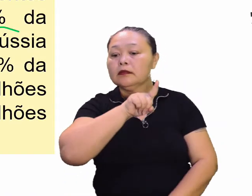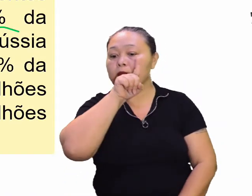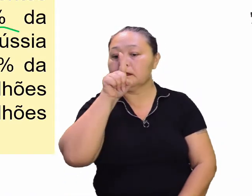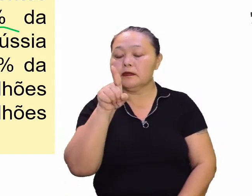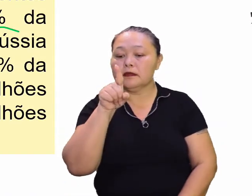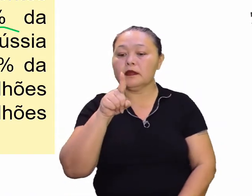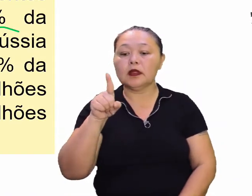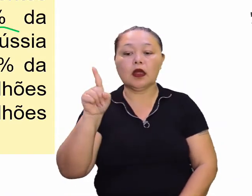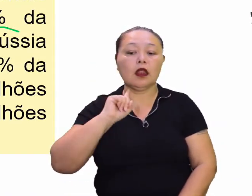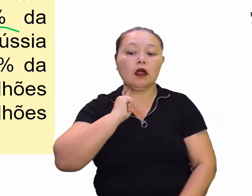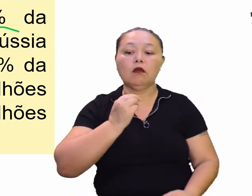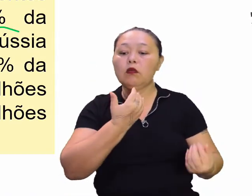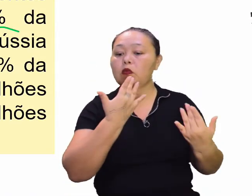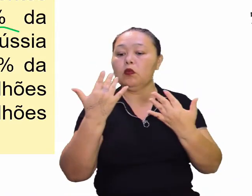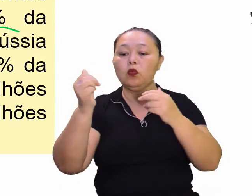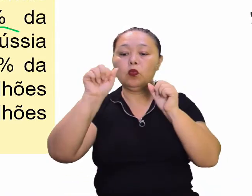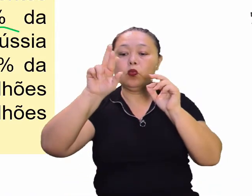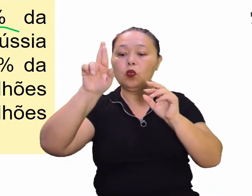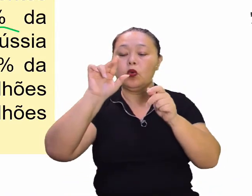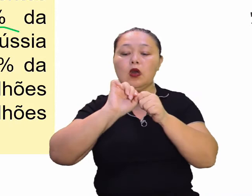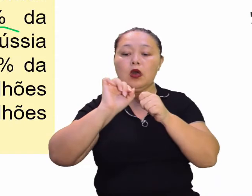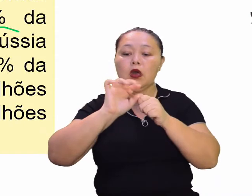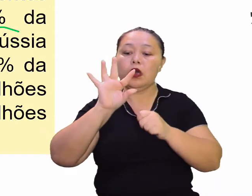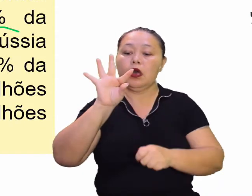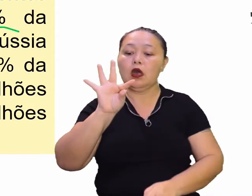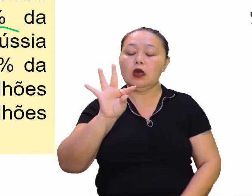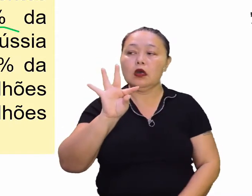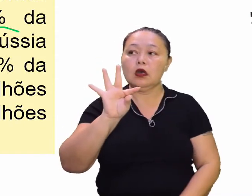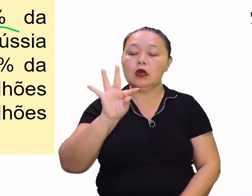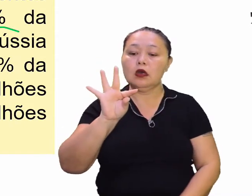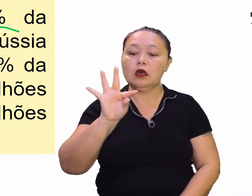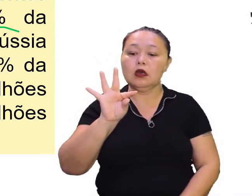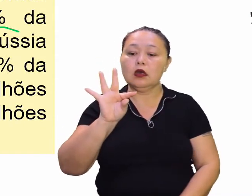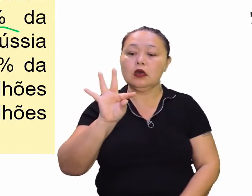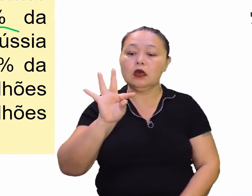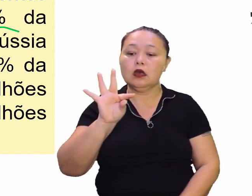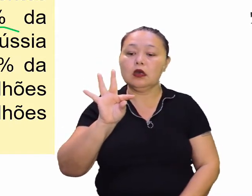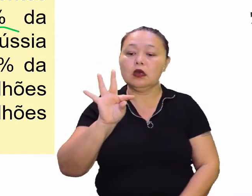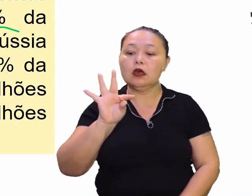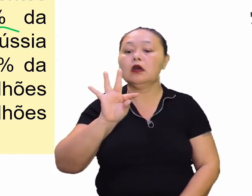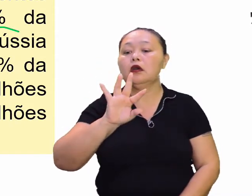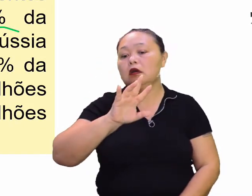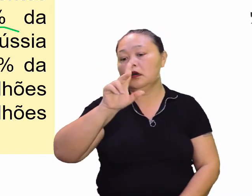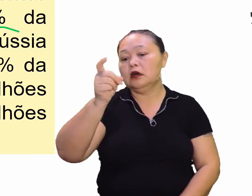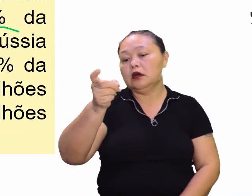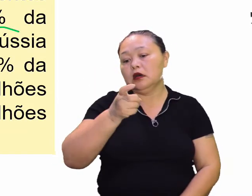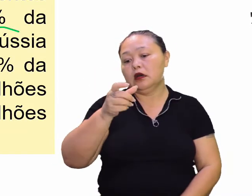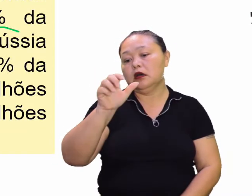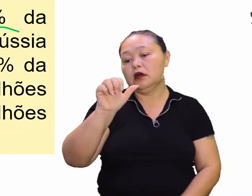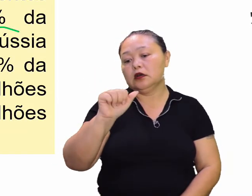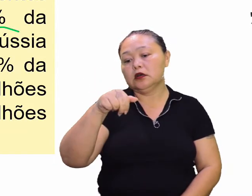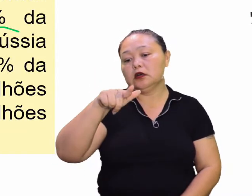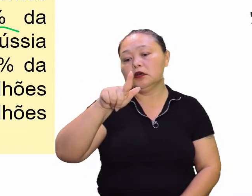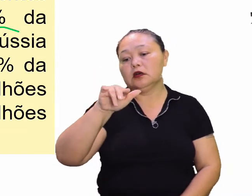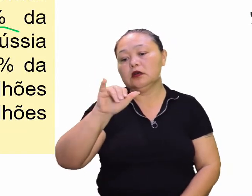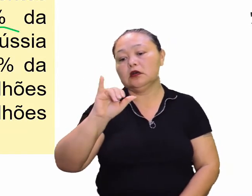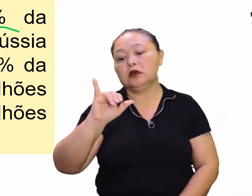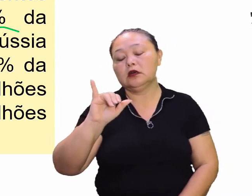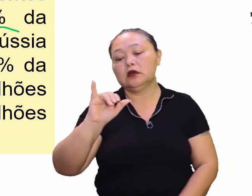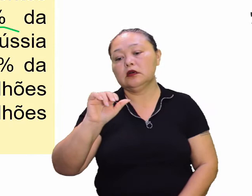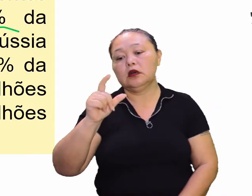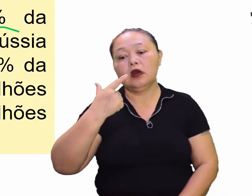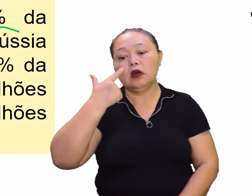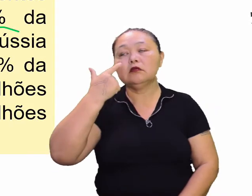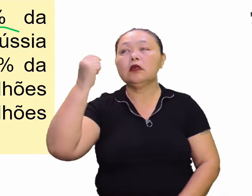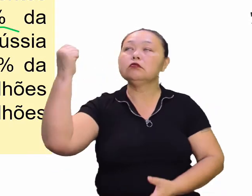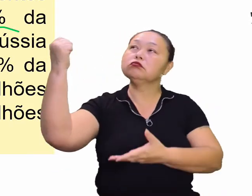muito poluído. Exato. A região de Taiwan, de Xangai, tem dias que, como eu falei, não dá nem de